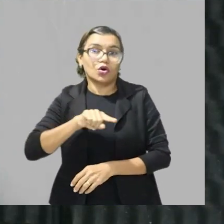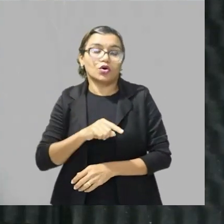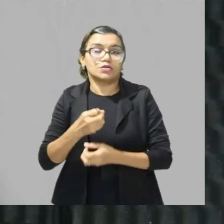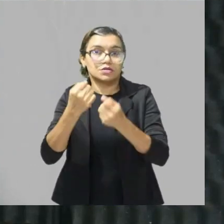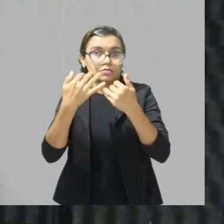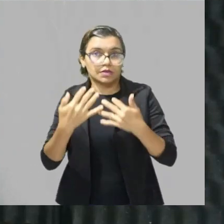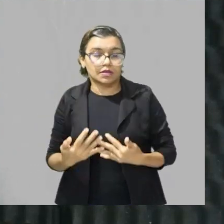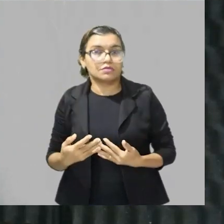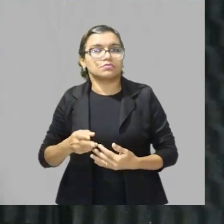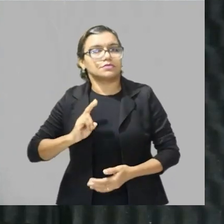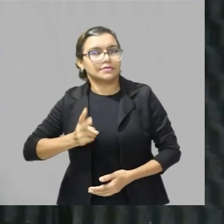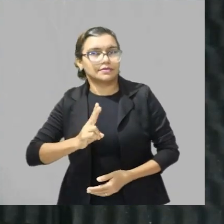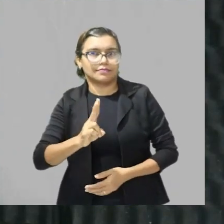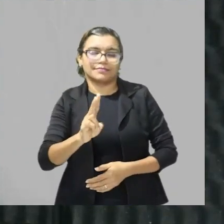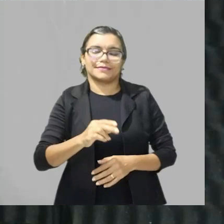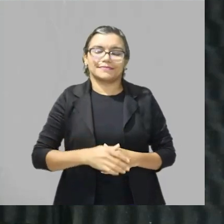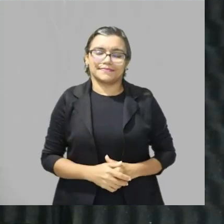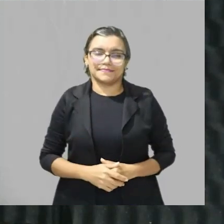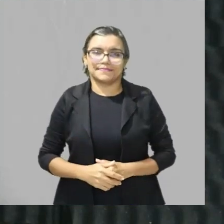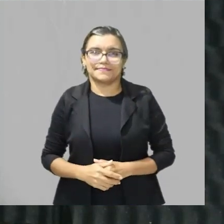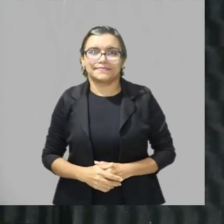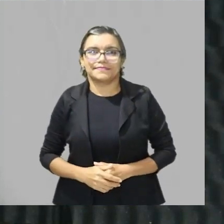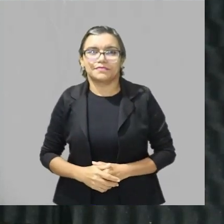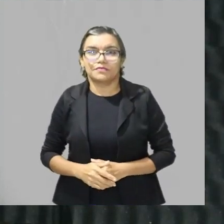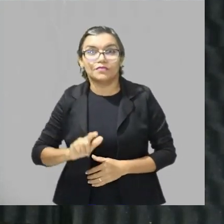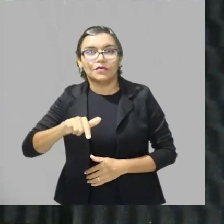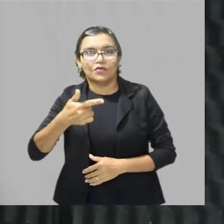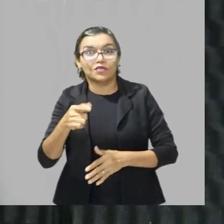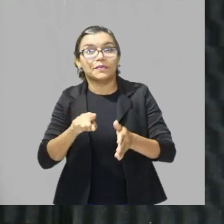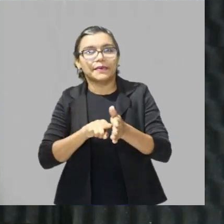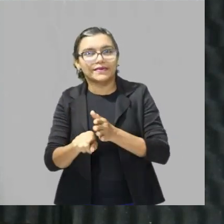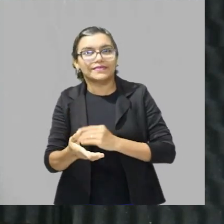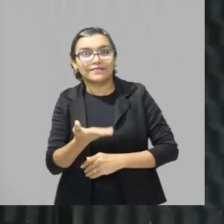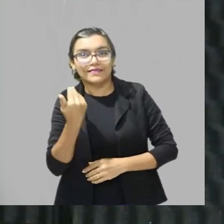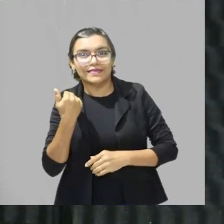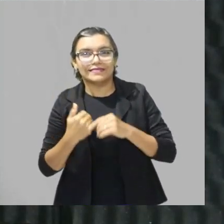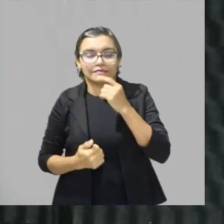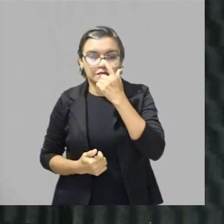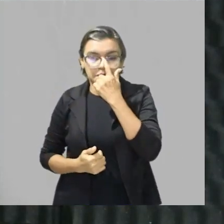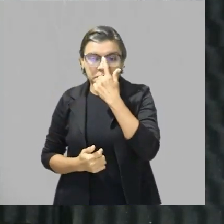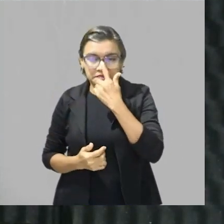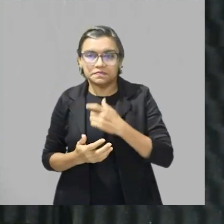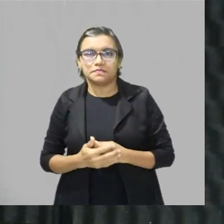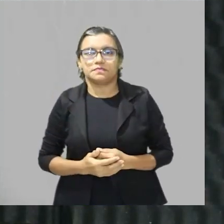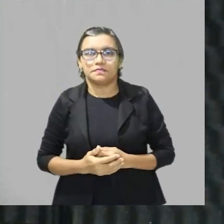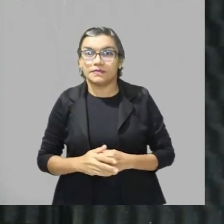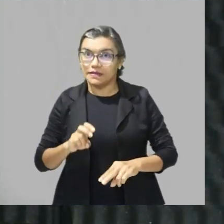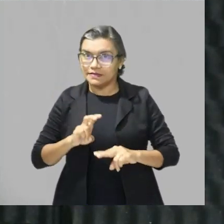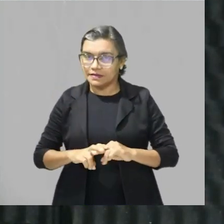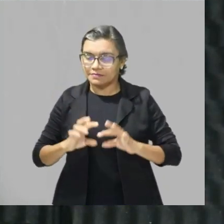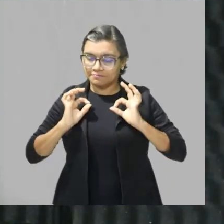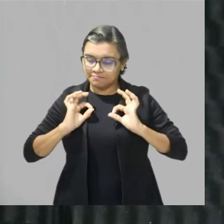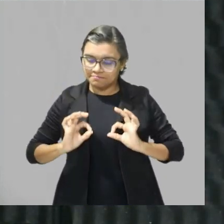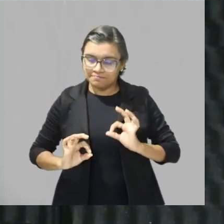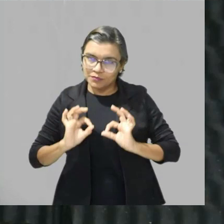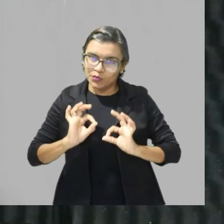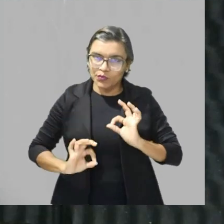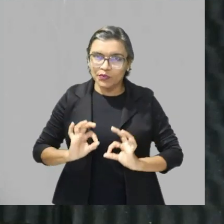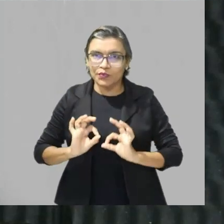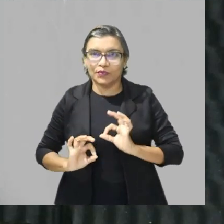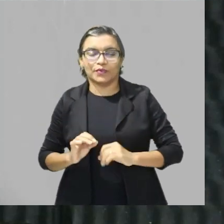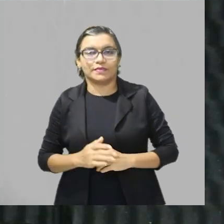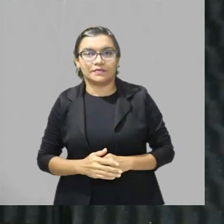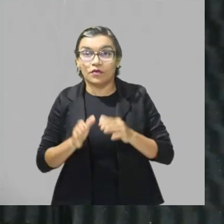dessas grandezas lógicas sempre Vamos fazer uma questão Bora lá e a linha e a coluna Vai devagar